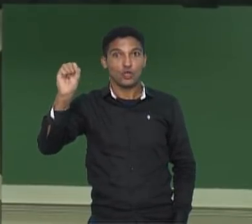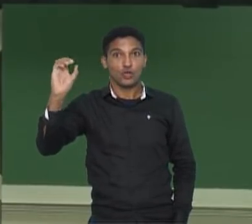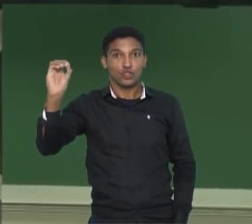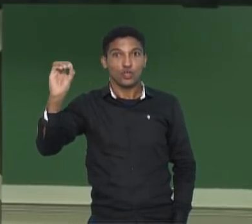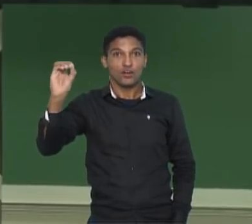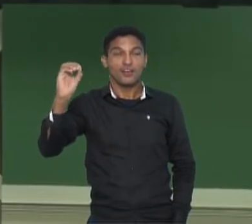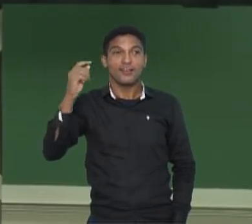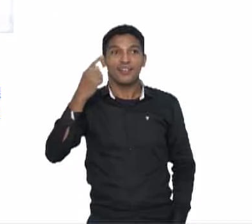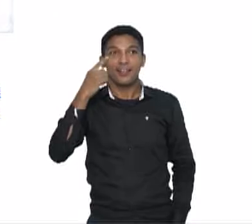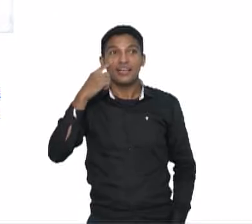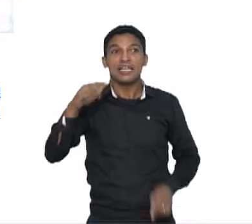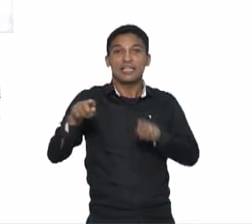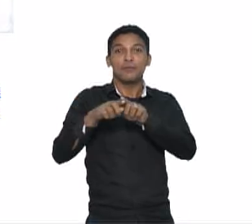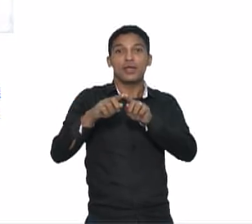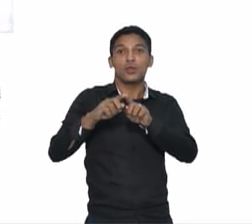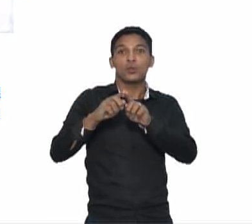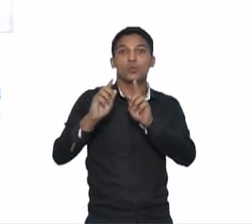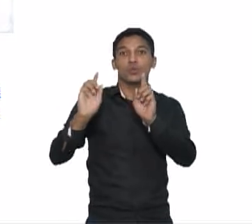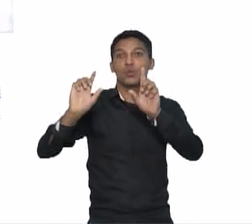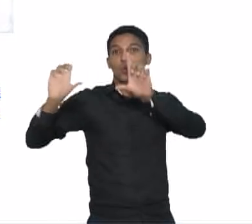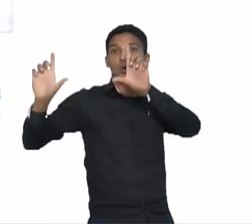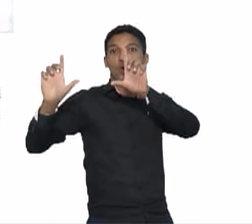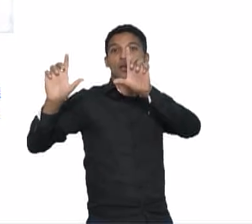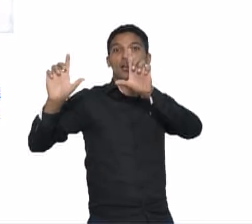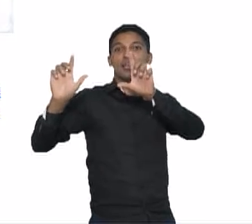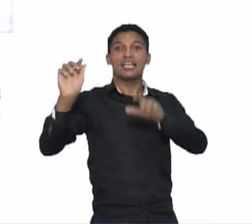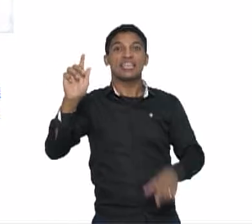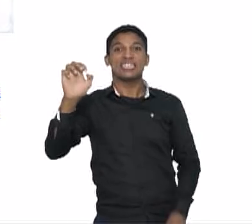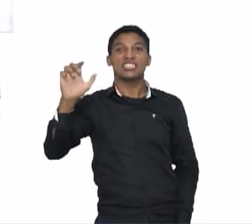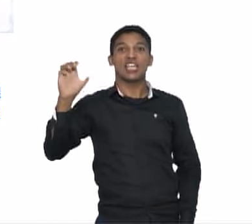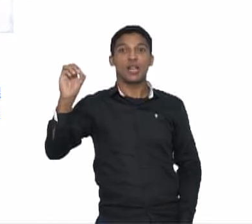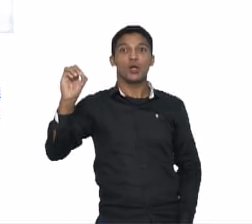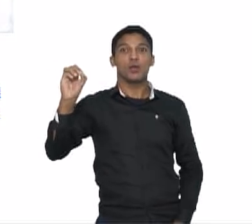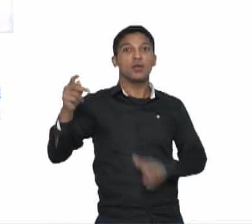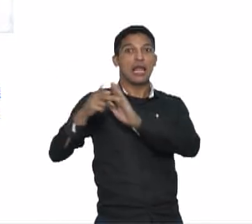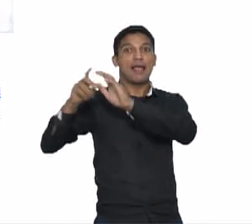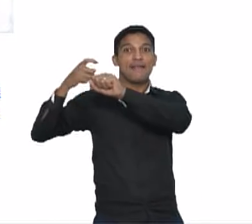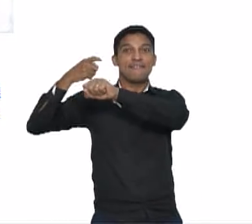mais comum que representa este estado físico.